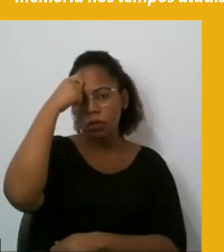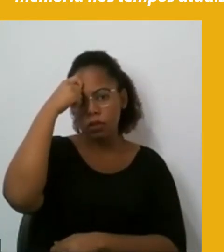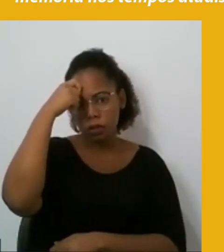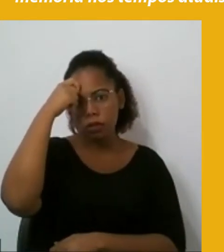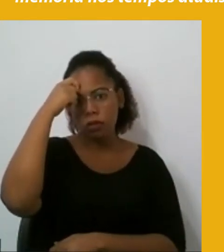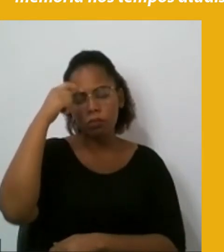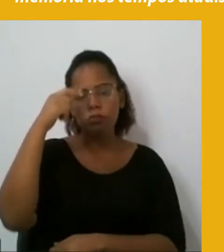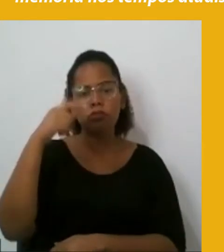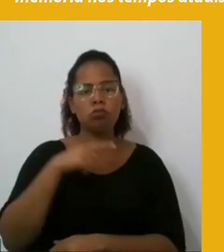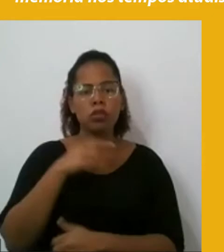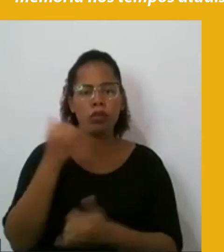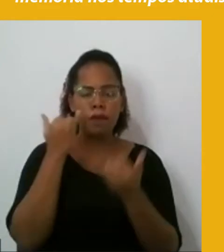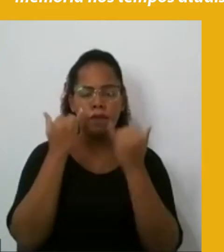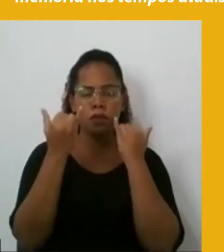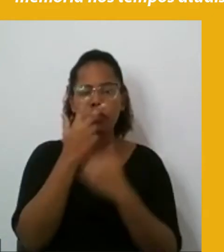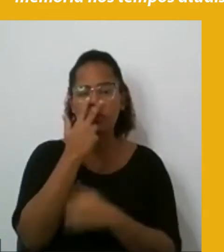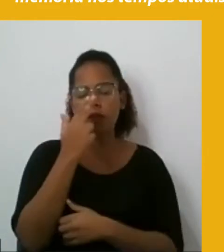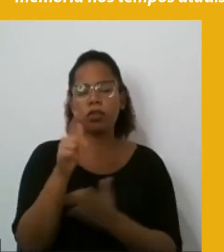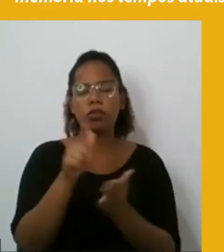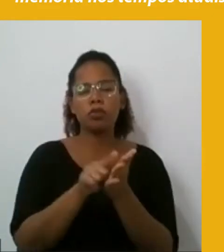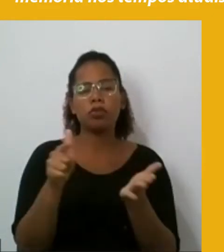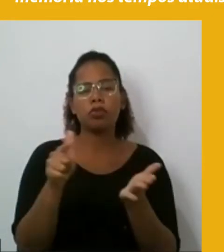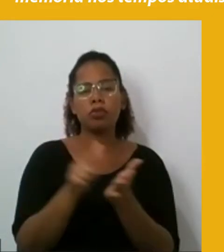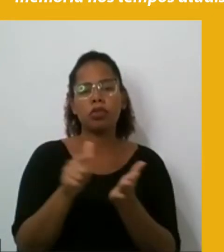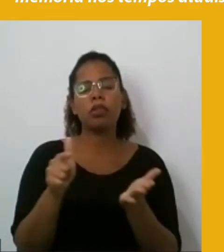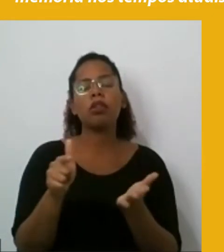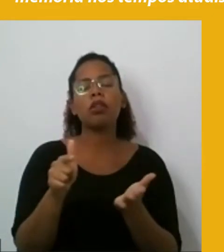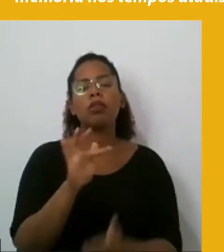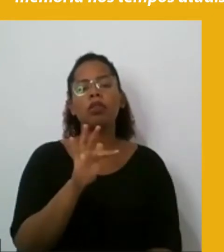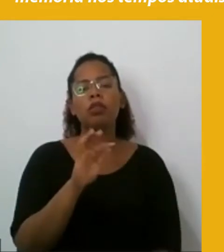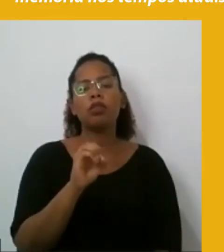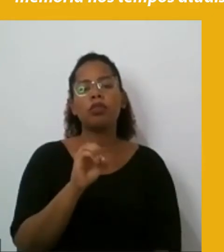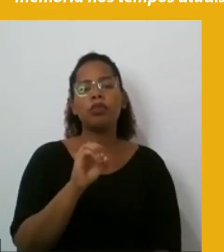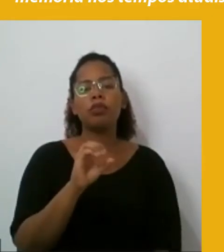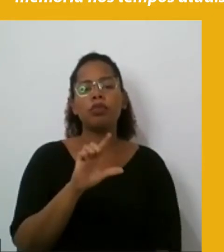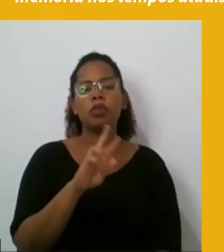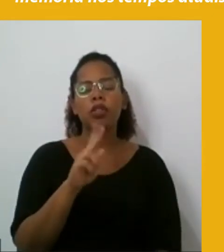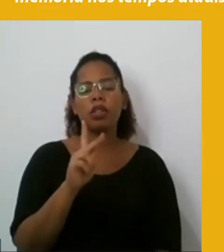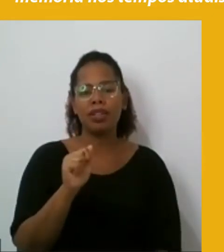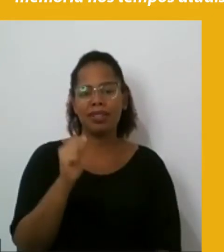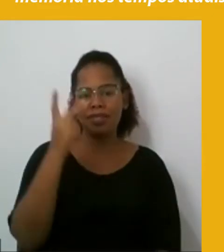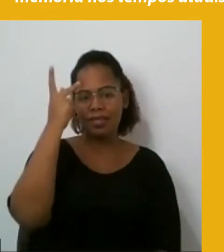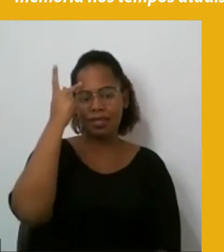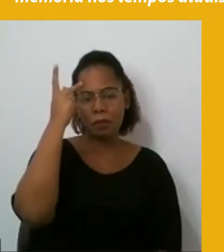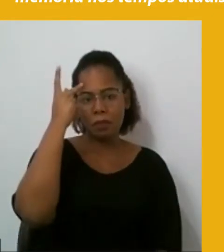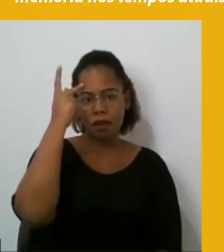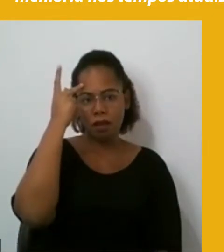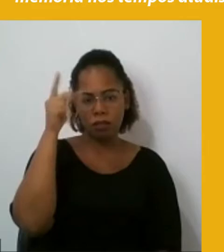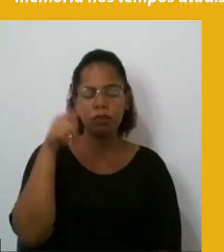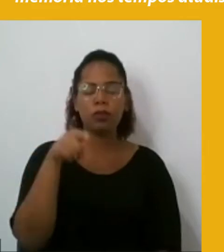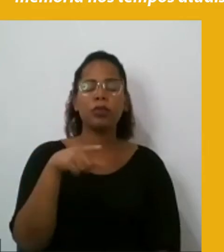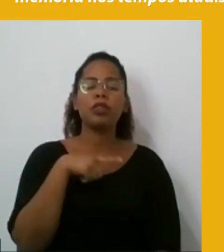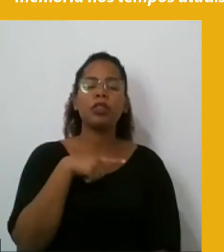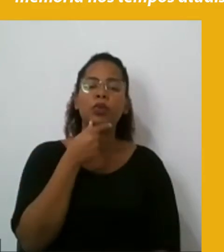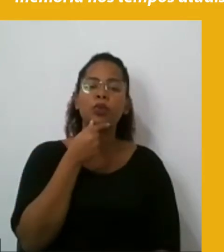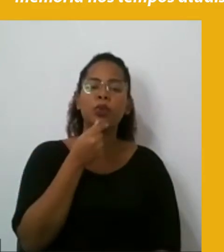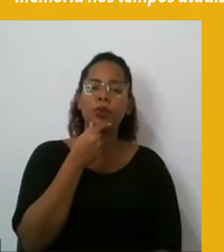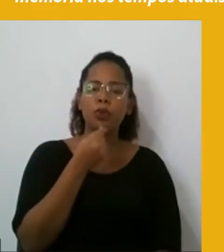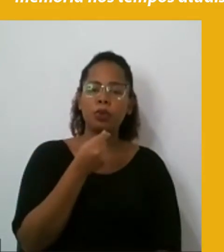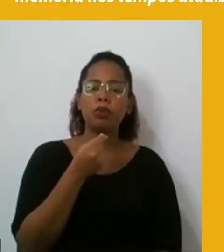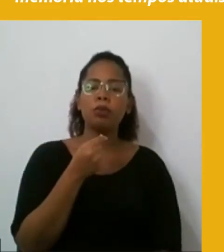país, acho que na Folha de São Paulo especificamente, ver o Fernando Halliday, do